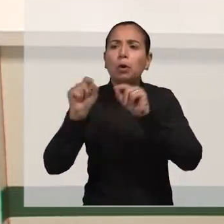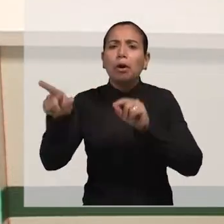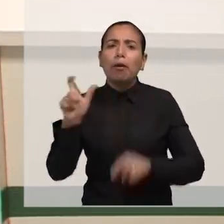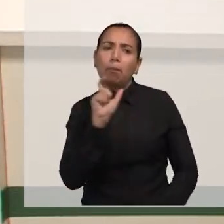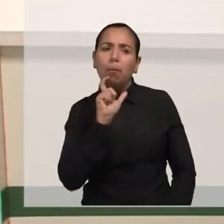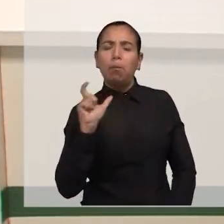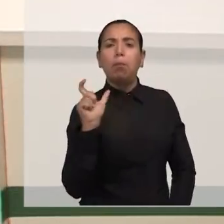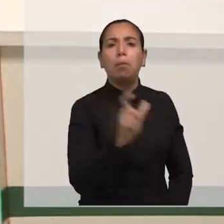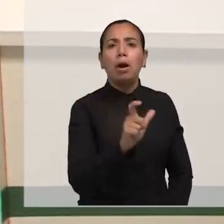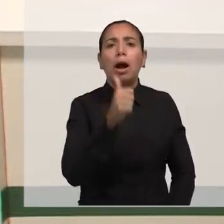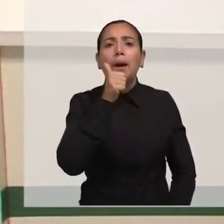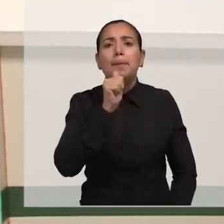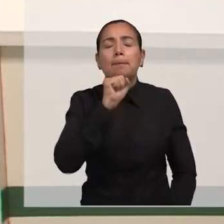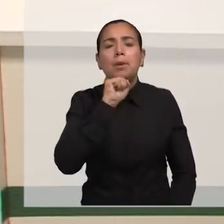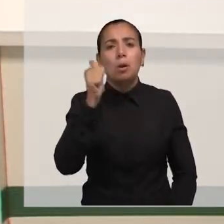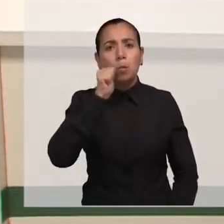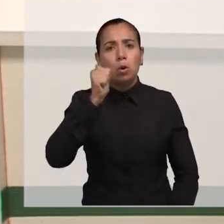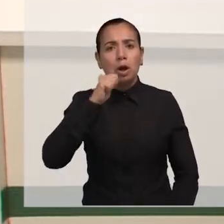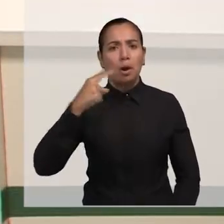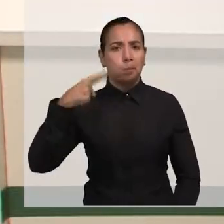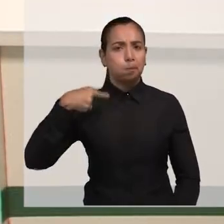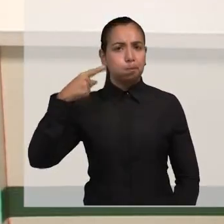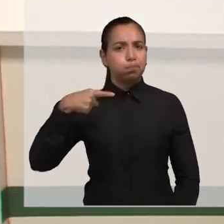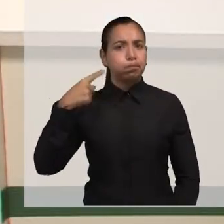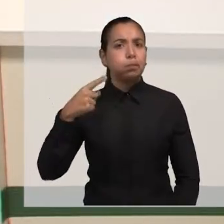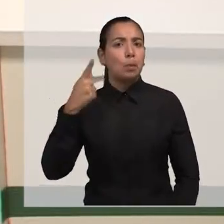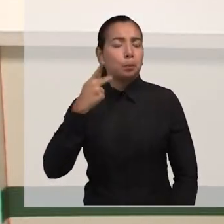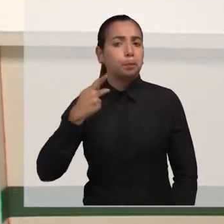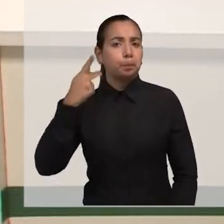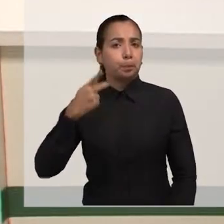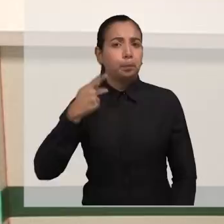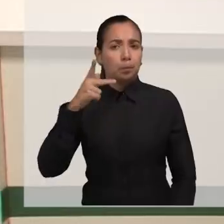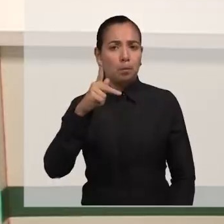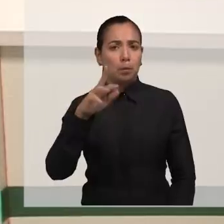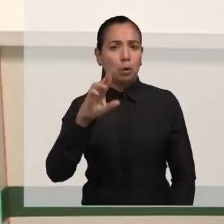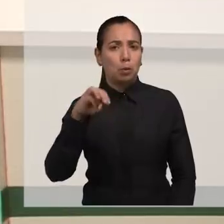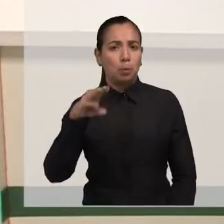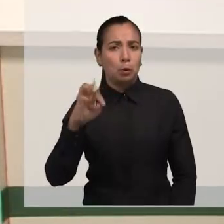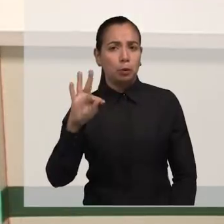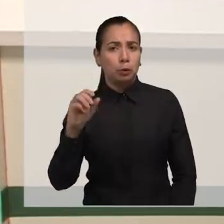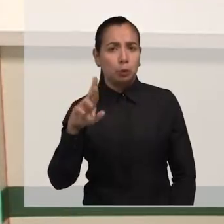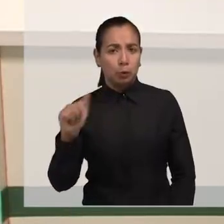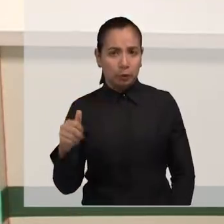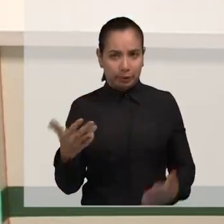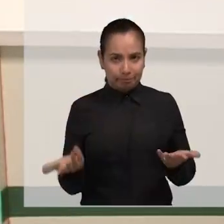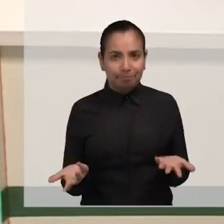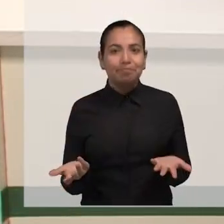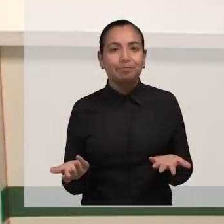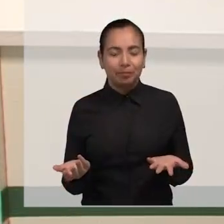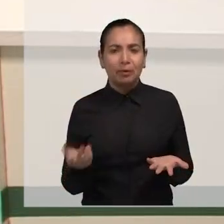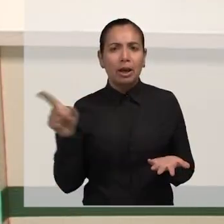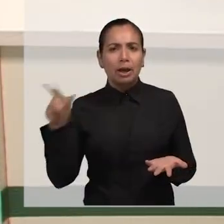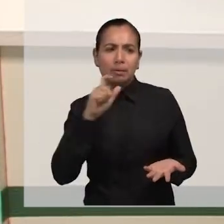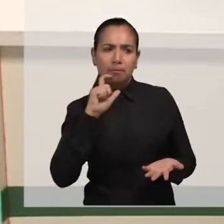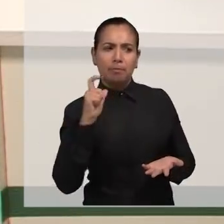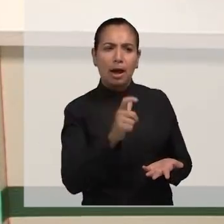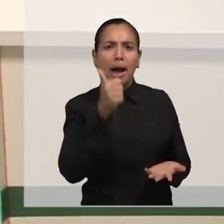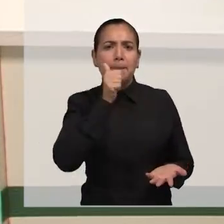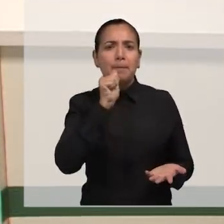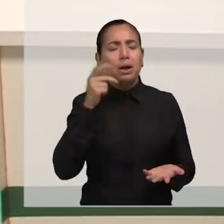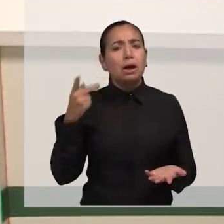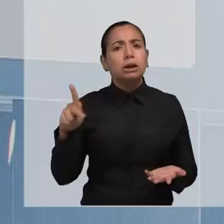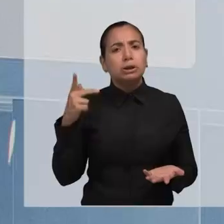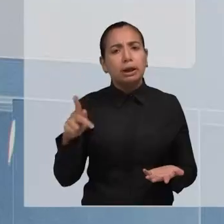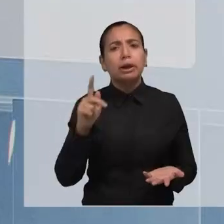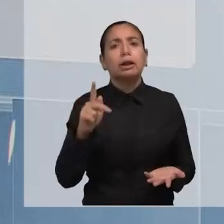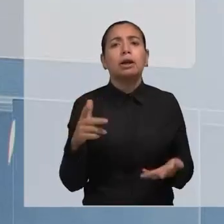a mãe de uma promotora. Quem ouve isso vai achar que ele foi agredir Amande a promotora por algum motivo, agrediu a